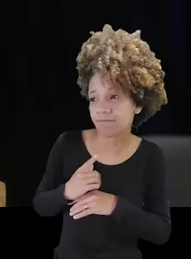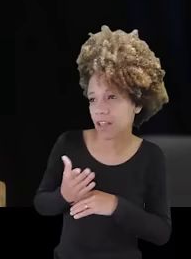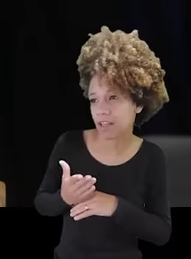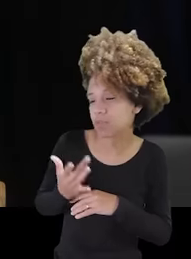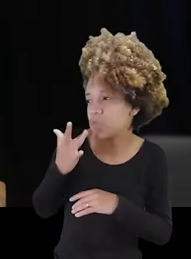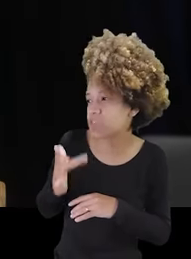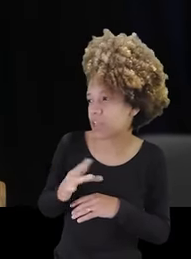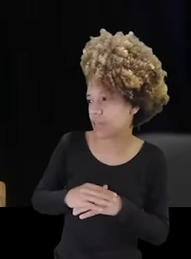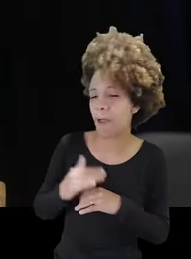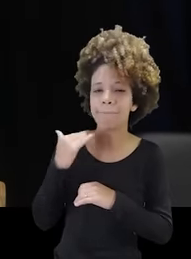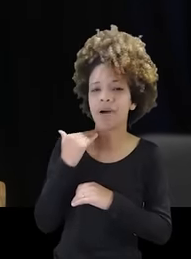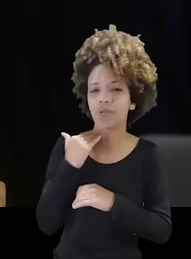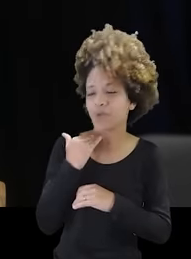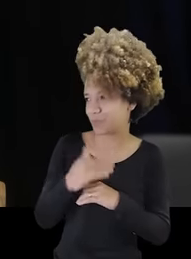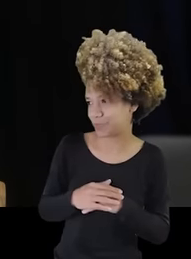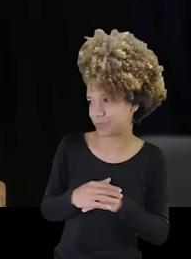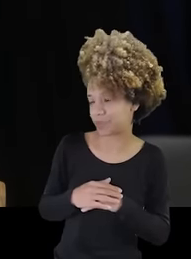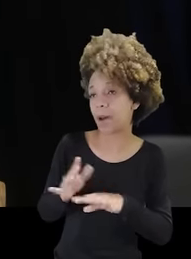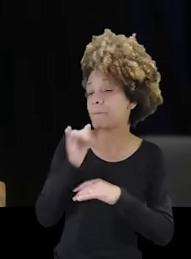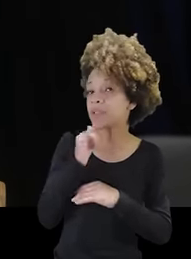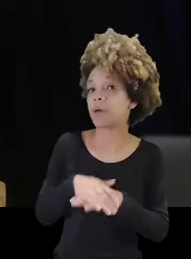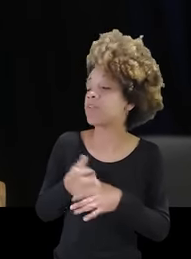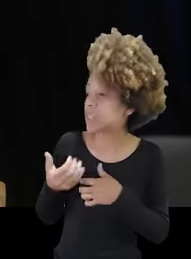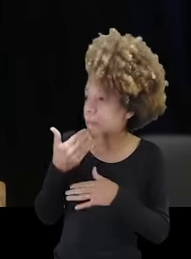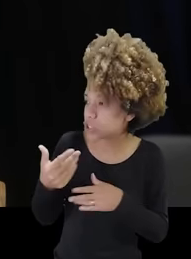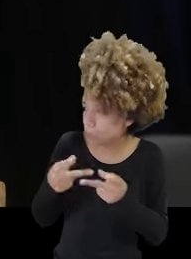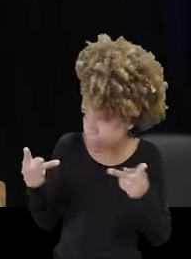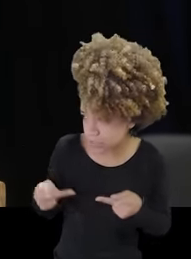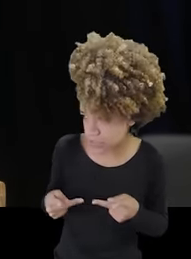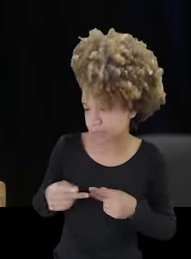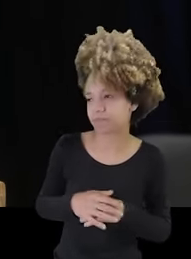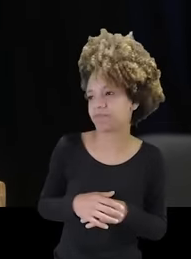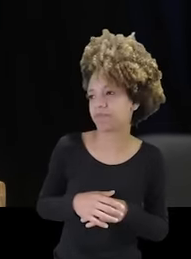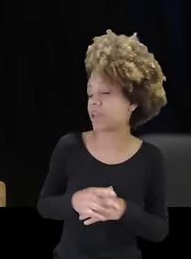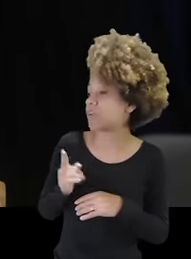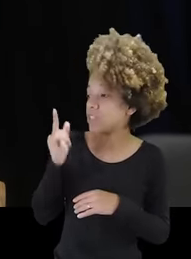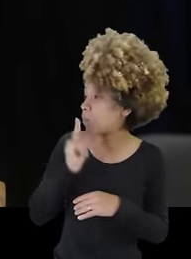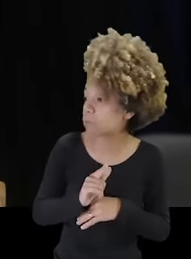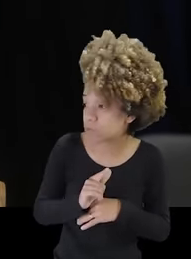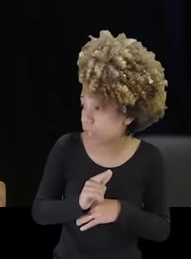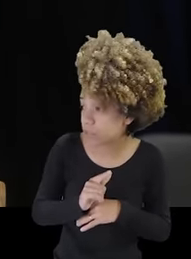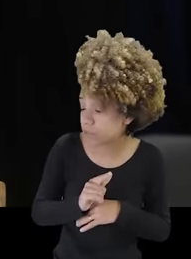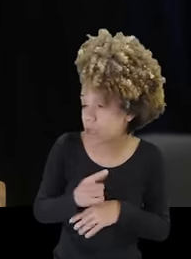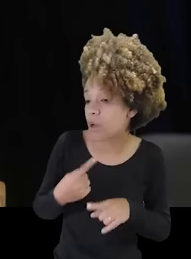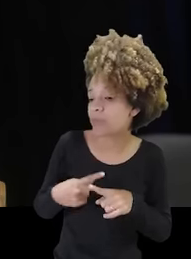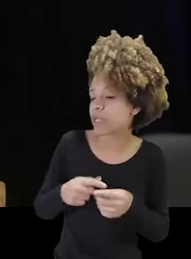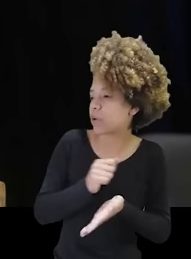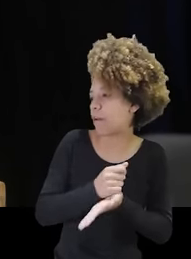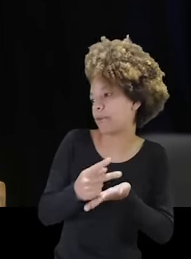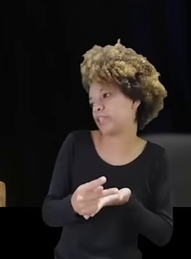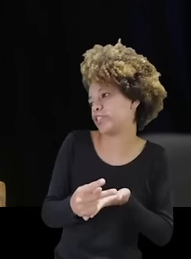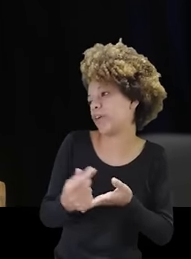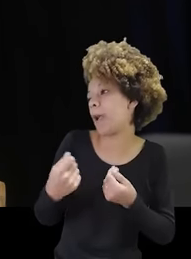sei lá conta no banco não por exemplo você quer pedir uma pizza você não consegue porque o